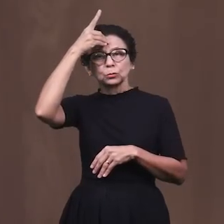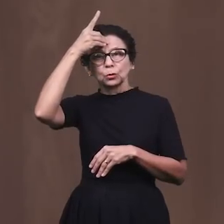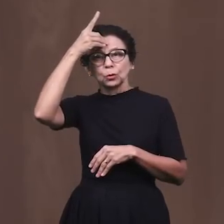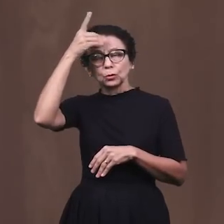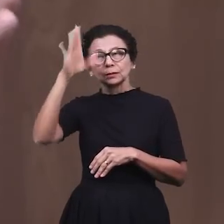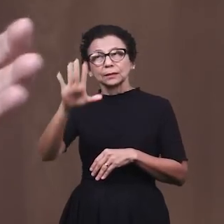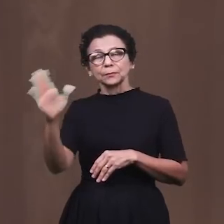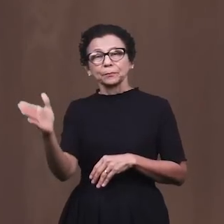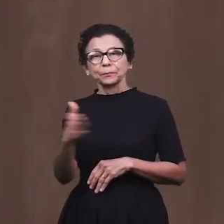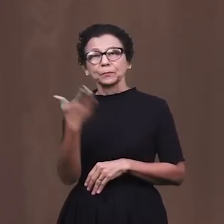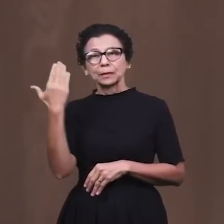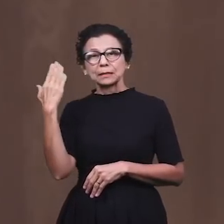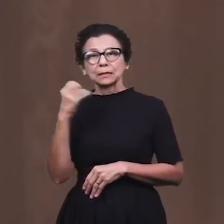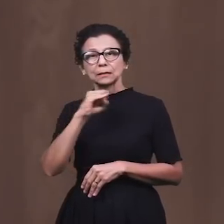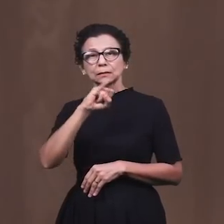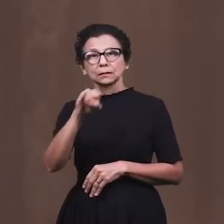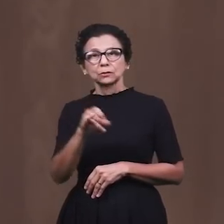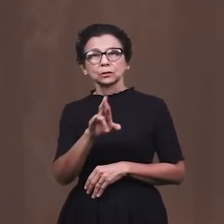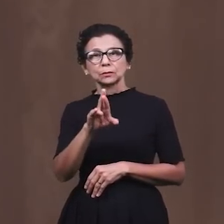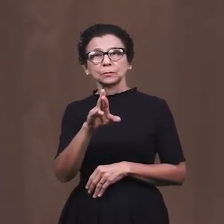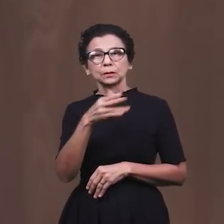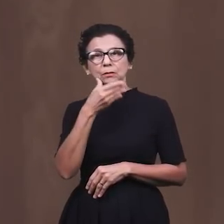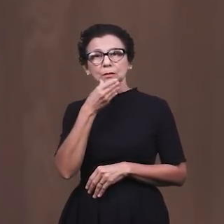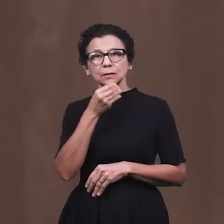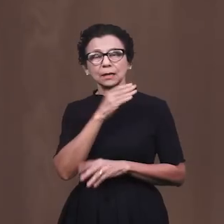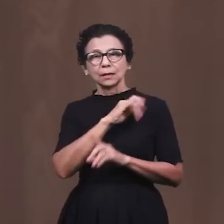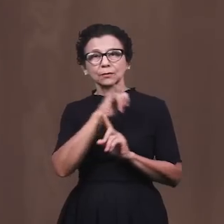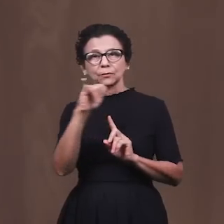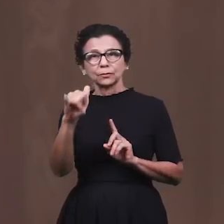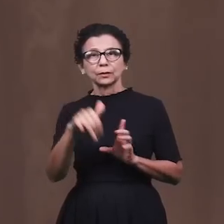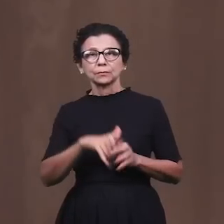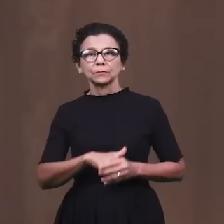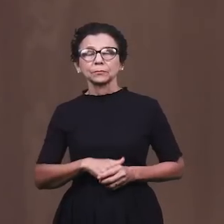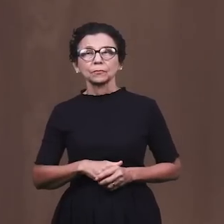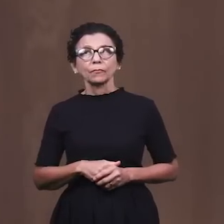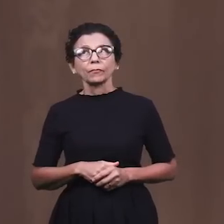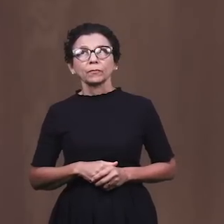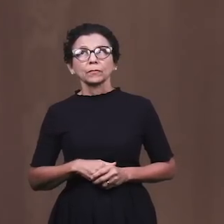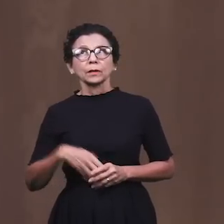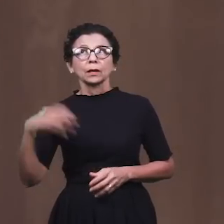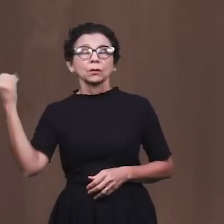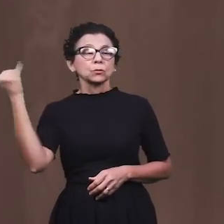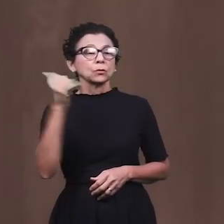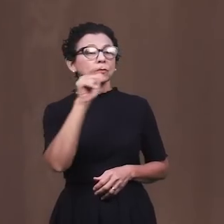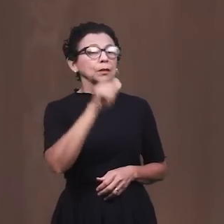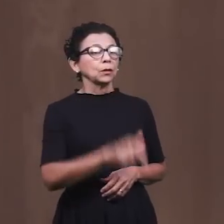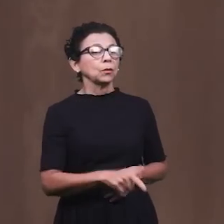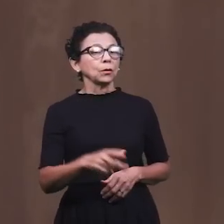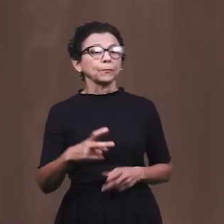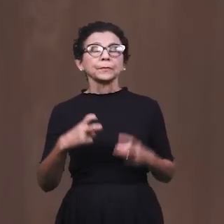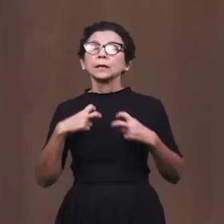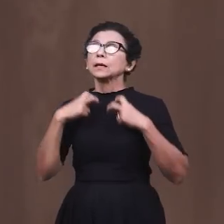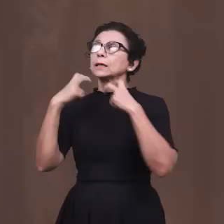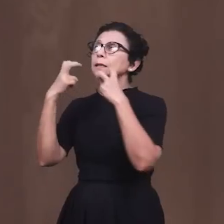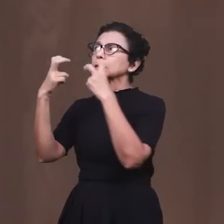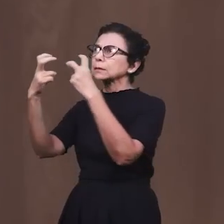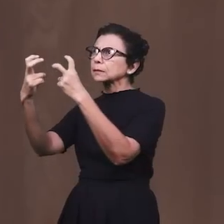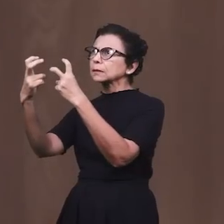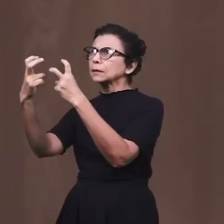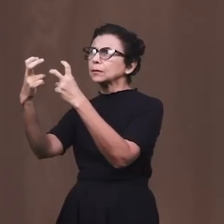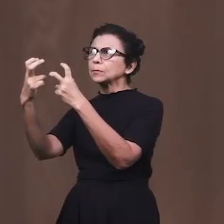preciso? É aquilo que o Senhor disse para Jeremias, capítulo 33, verso 3. Diz assim, clama a mim, responder-te-ei